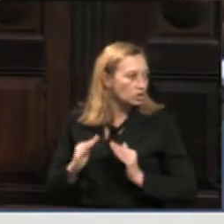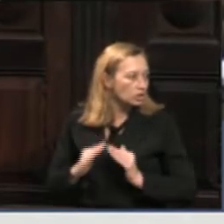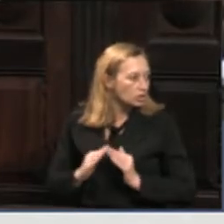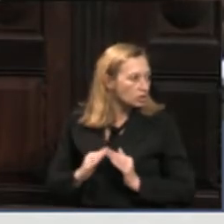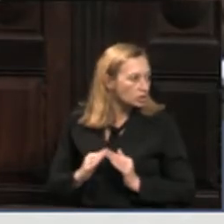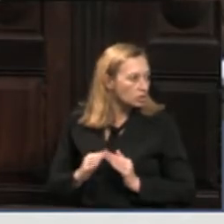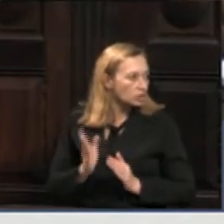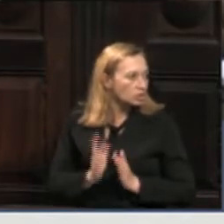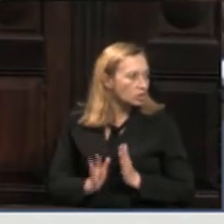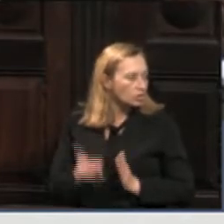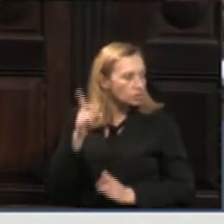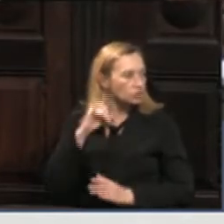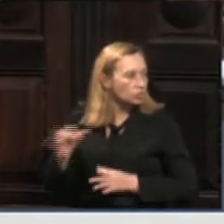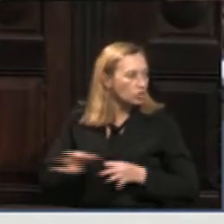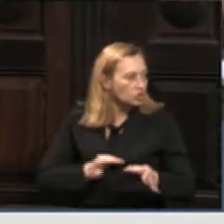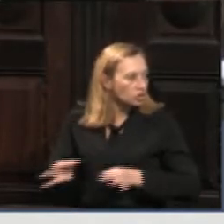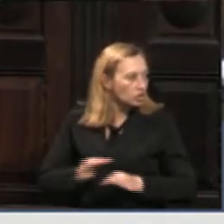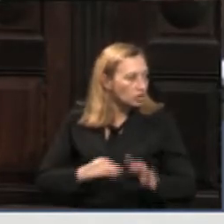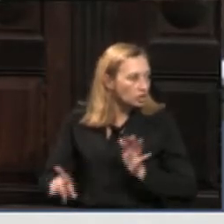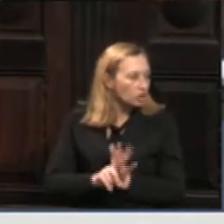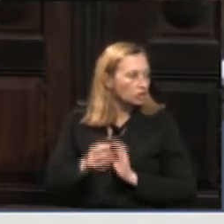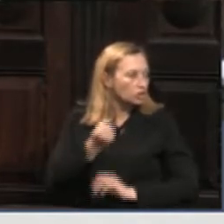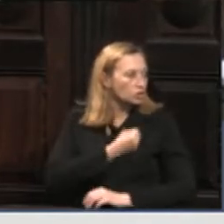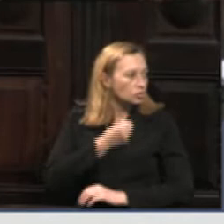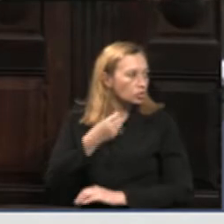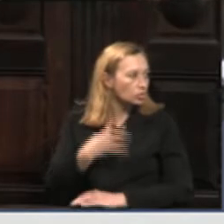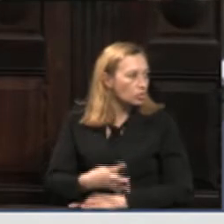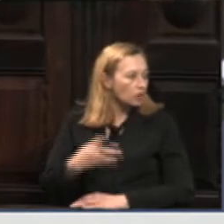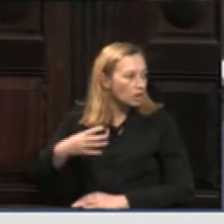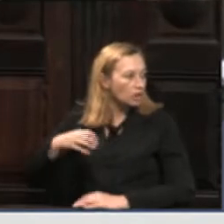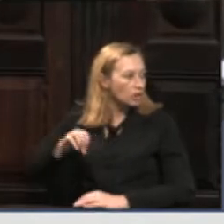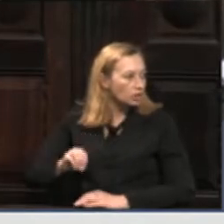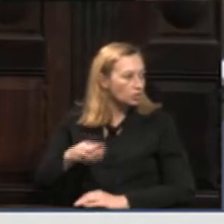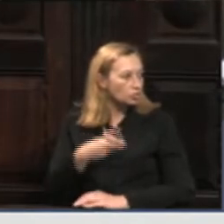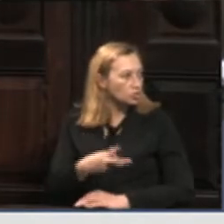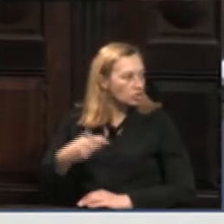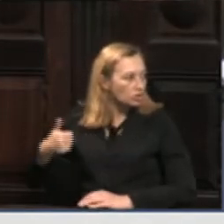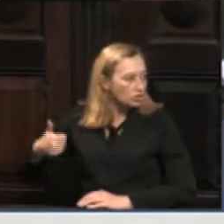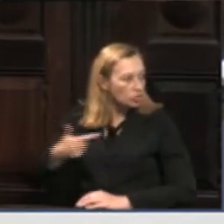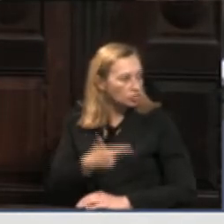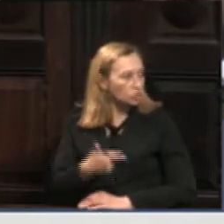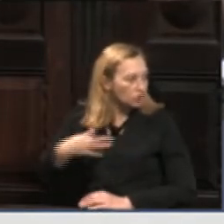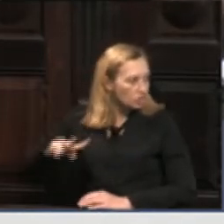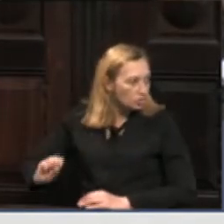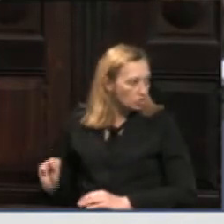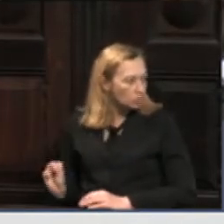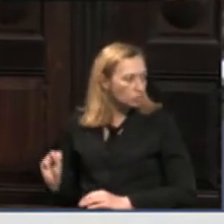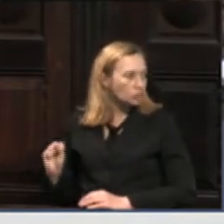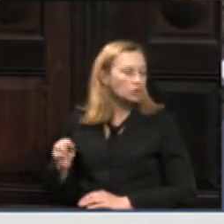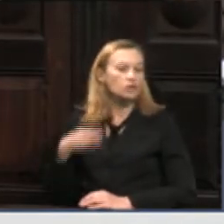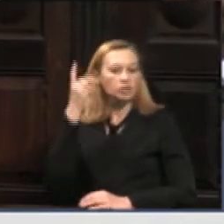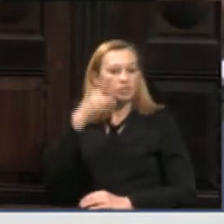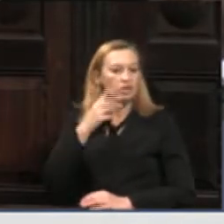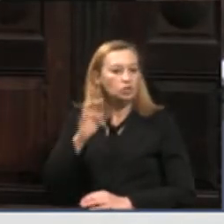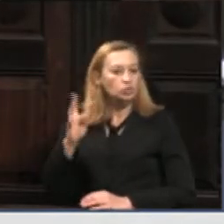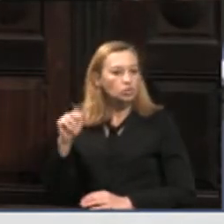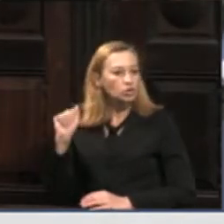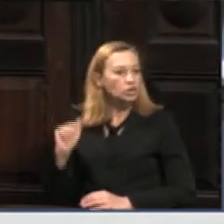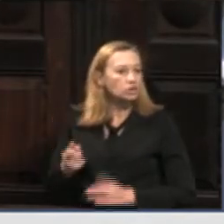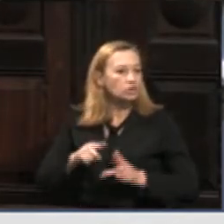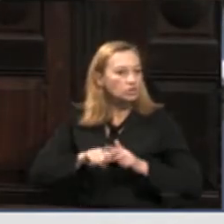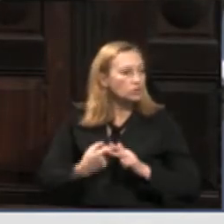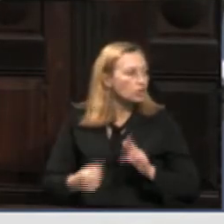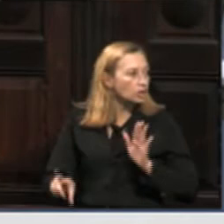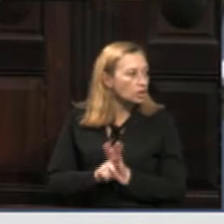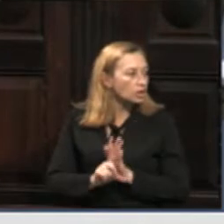incluído na ordem do dia o projeto de lei número 4280/2018, de autoria do deputado Gustavo Tutuca, que altera a lei número